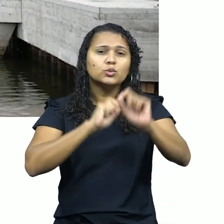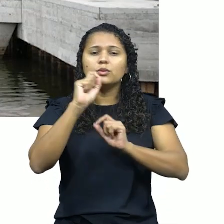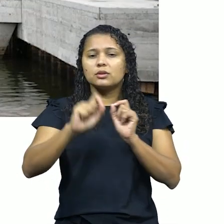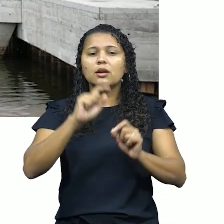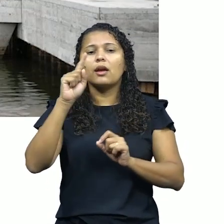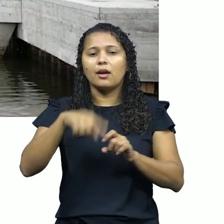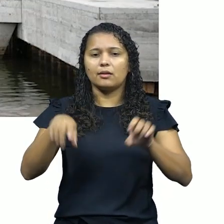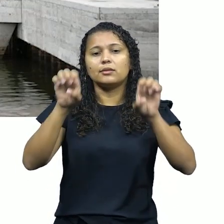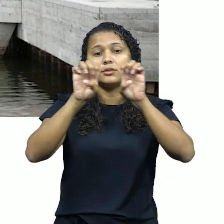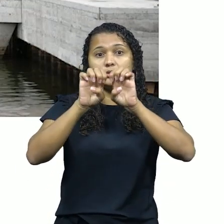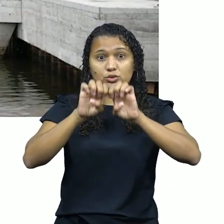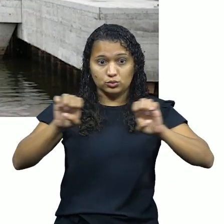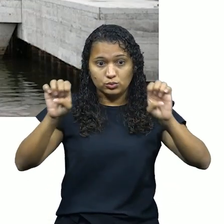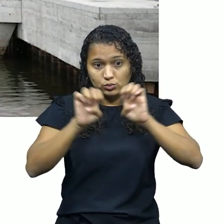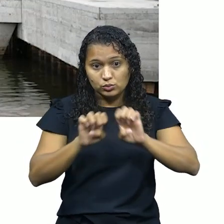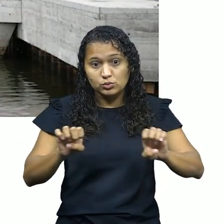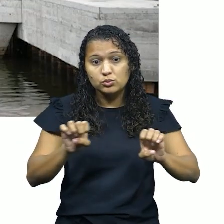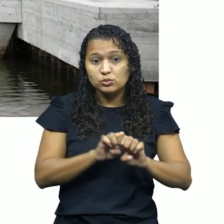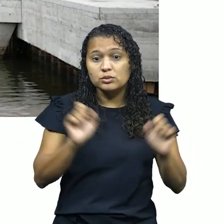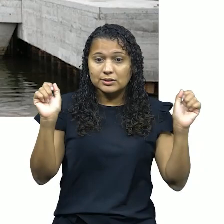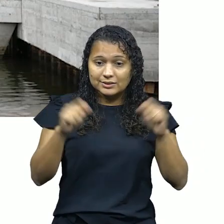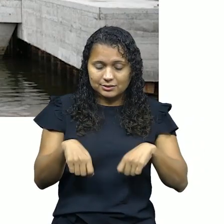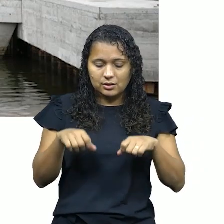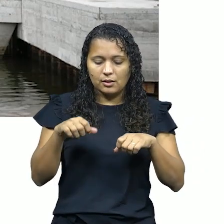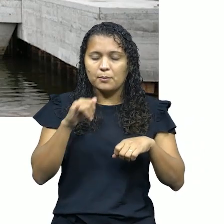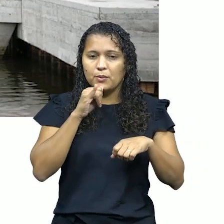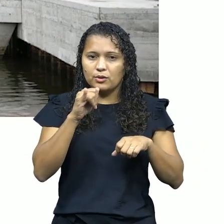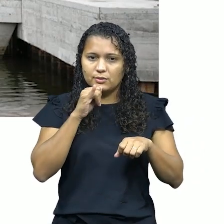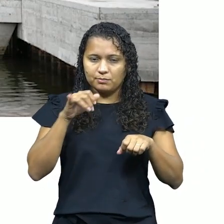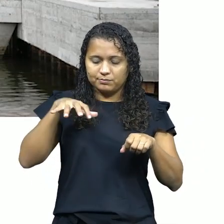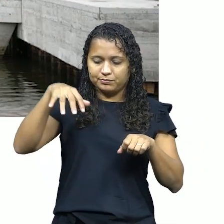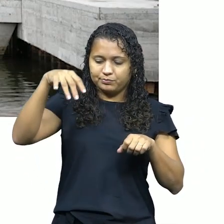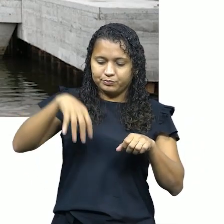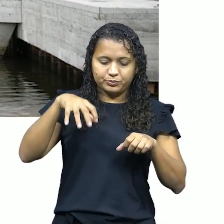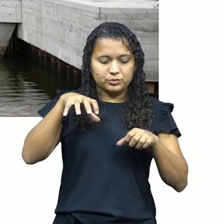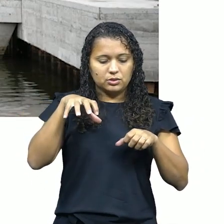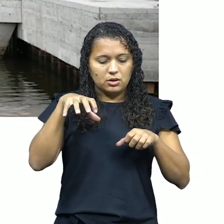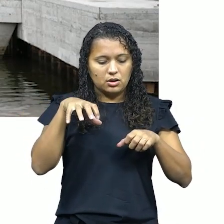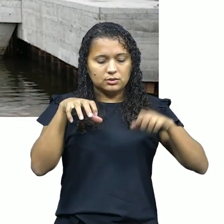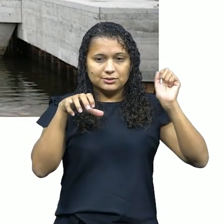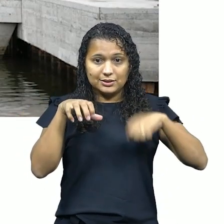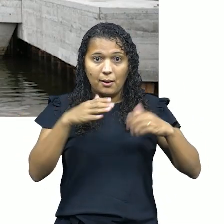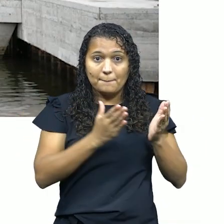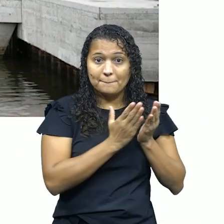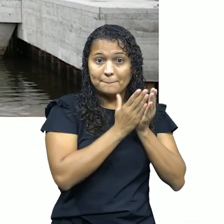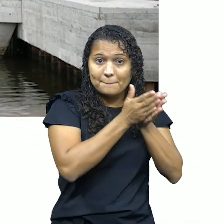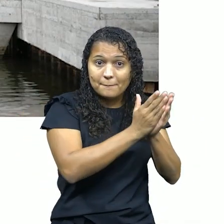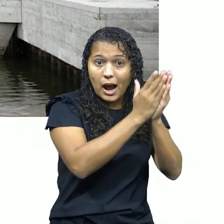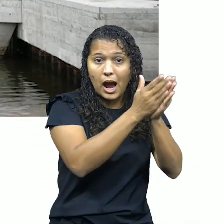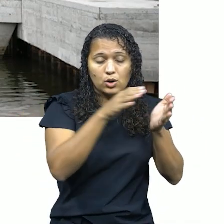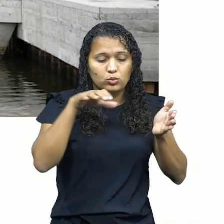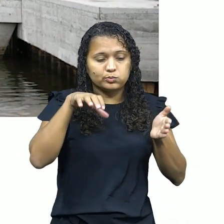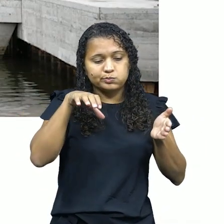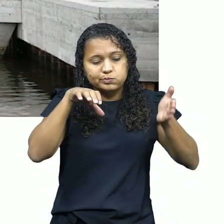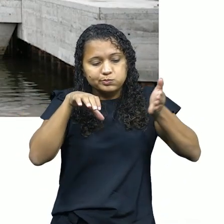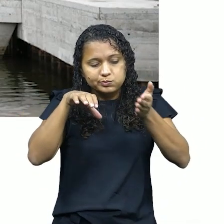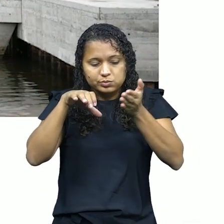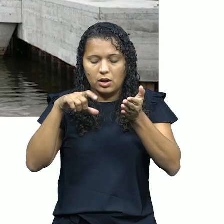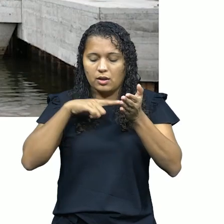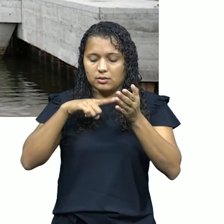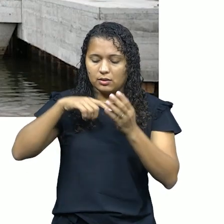ele é uma estrutura acostável, em geral, ele é constituído por um conjunto de vigas